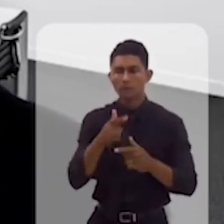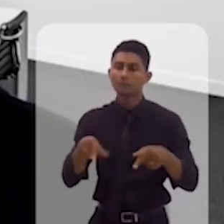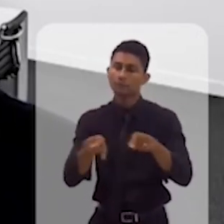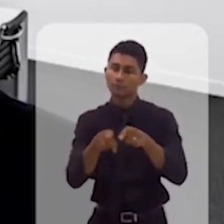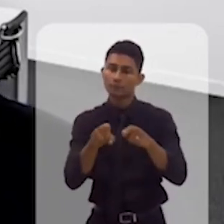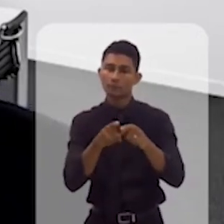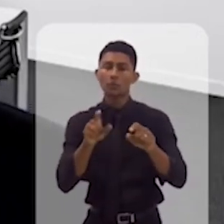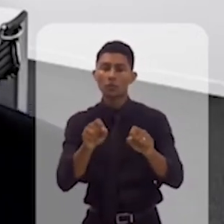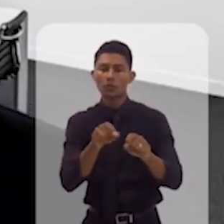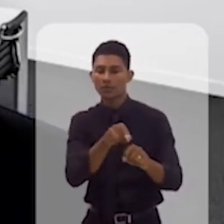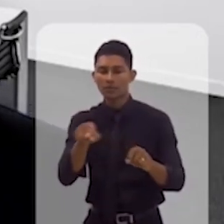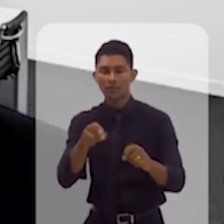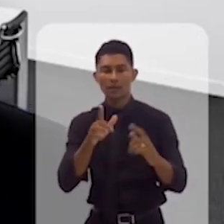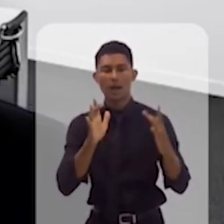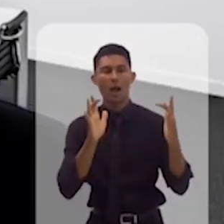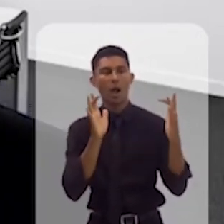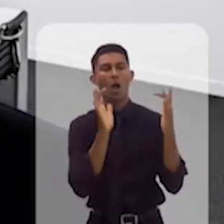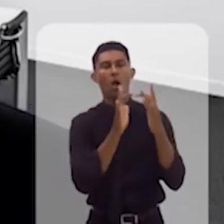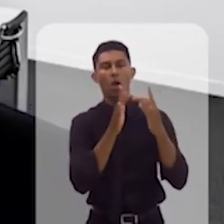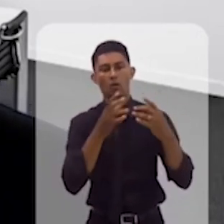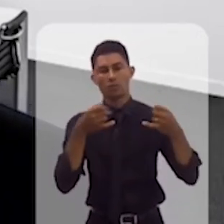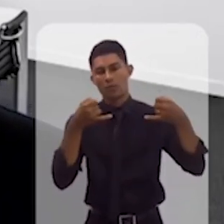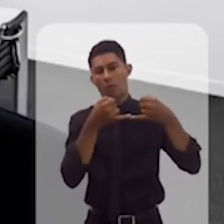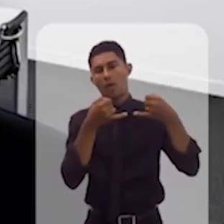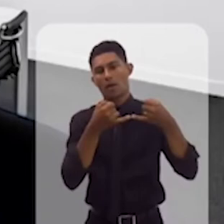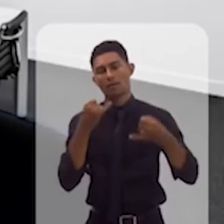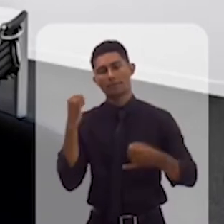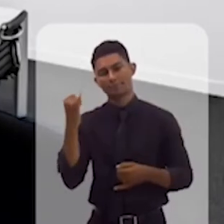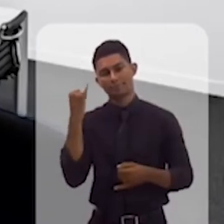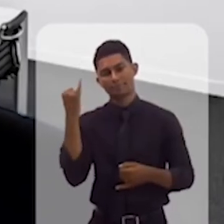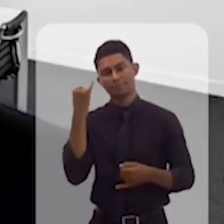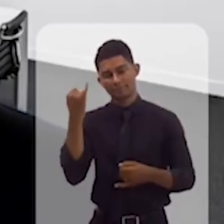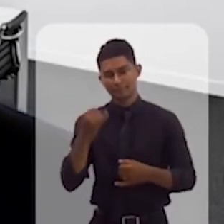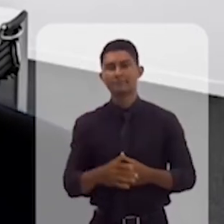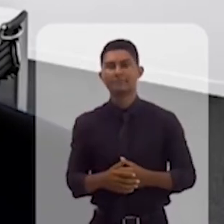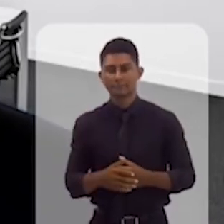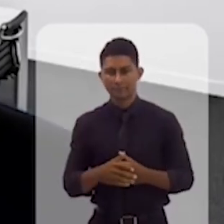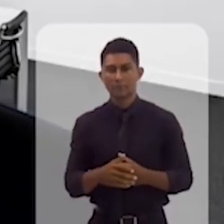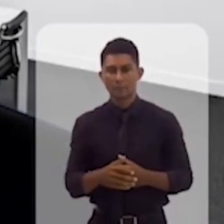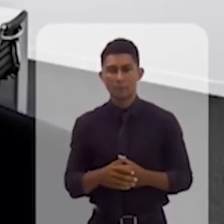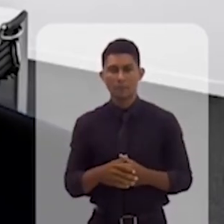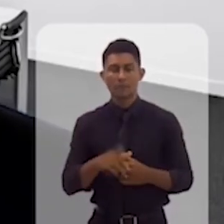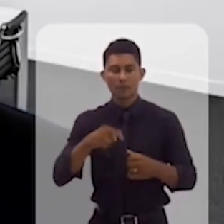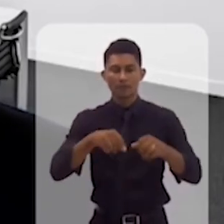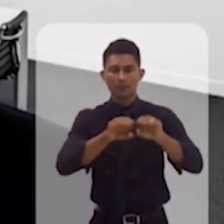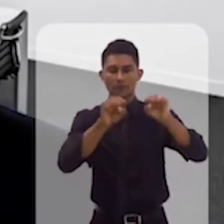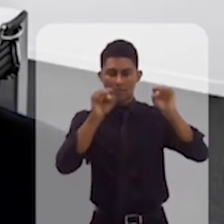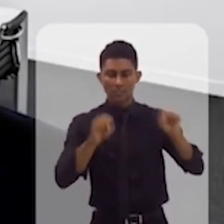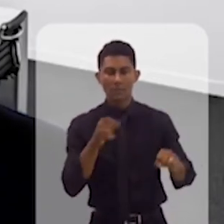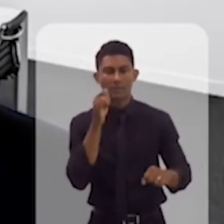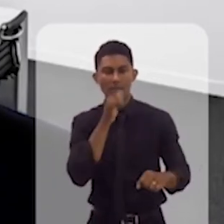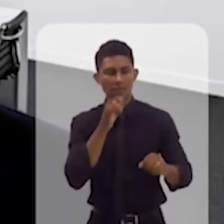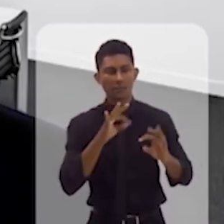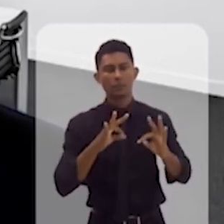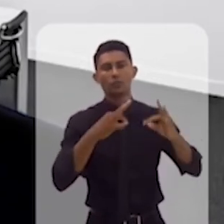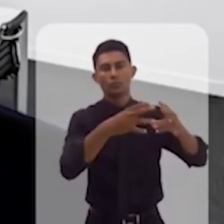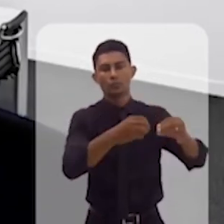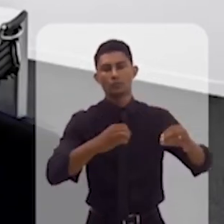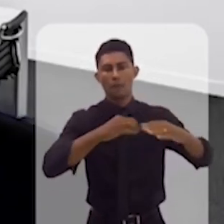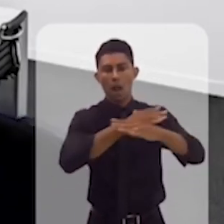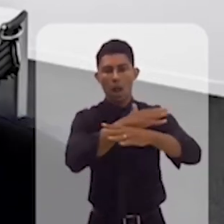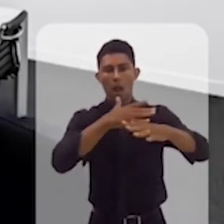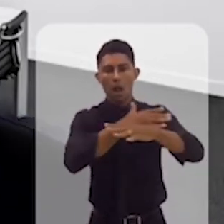essas usinas, quantas quer que venham a ser instaladas, ao nosso sistema elétrico, aumentando ainda